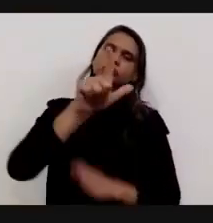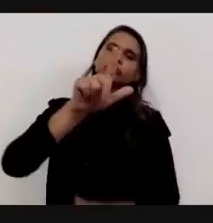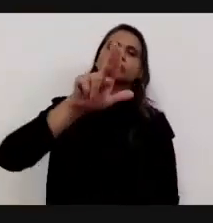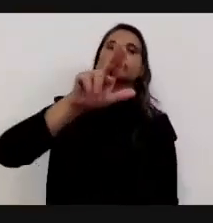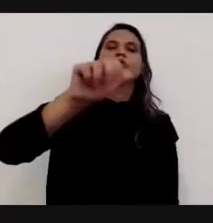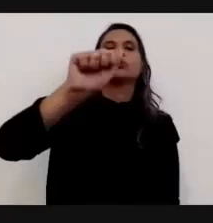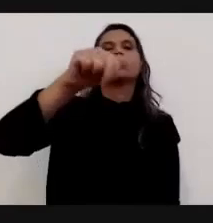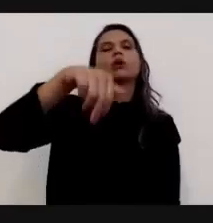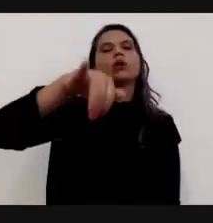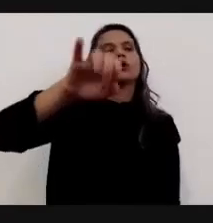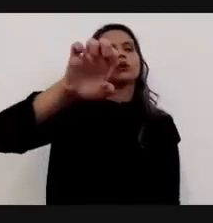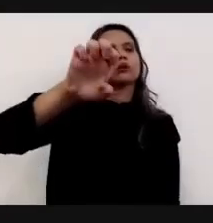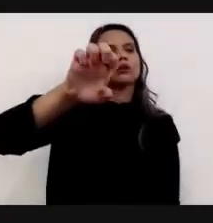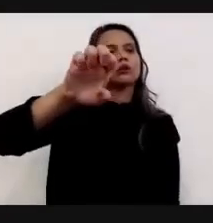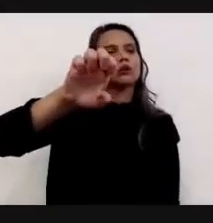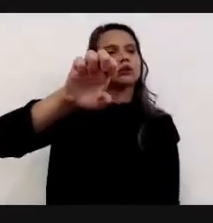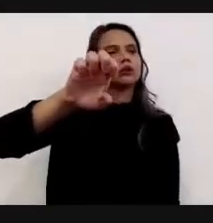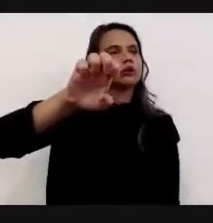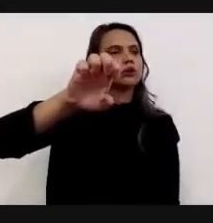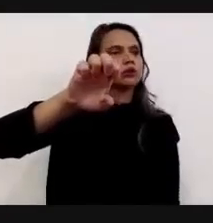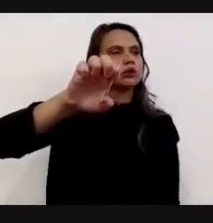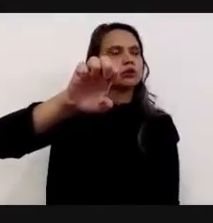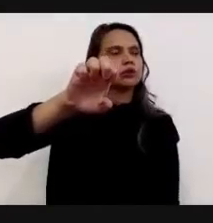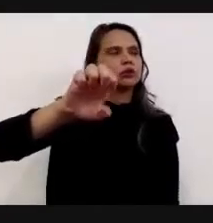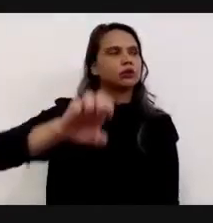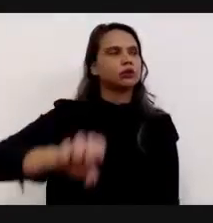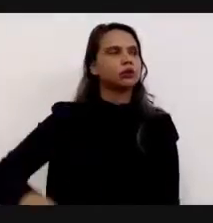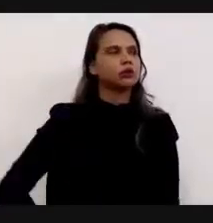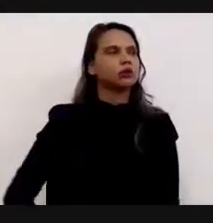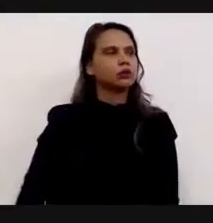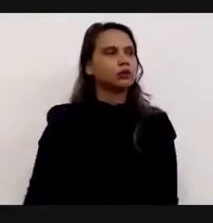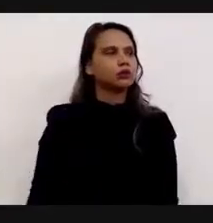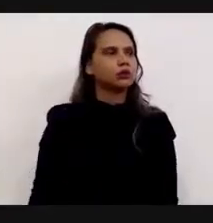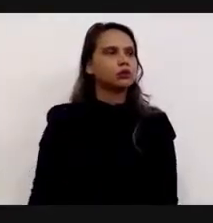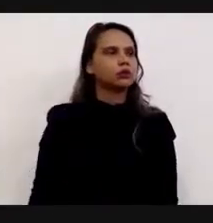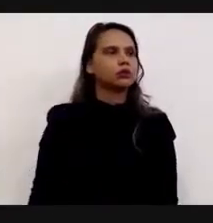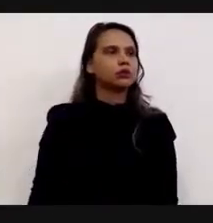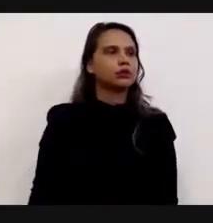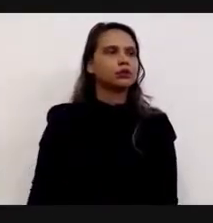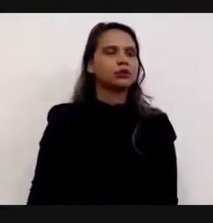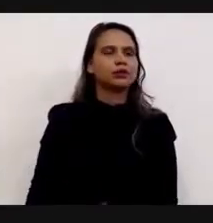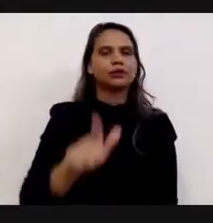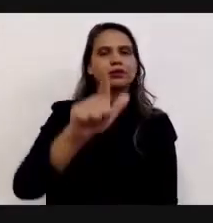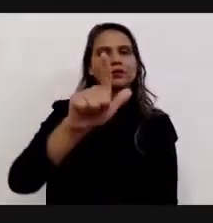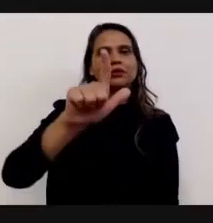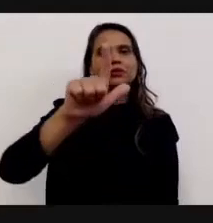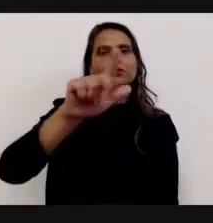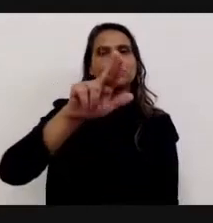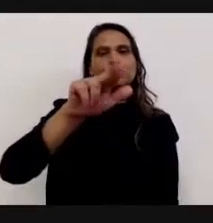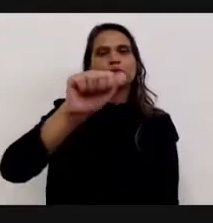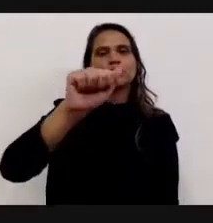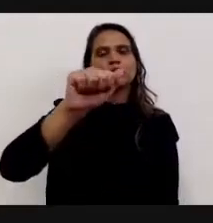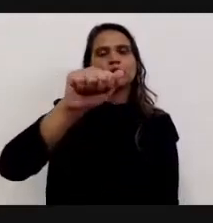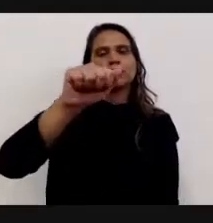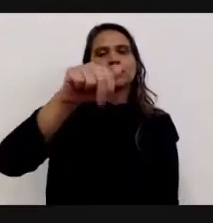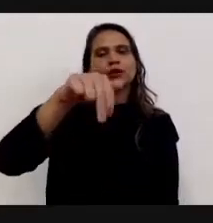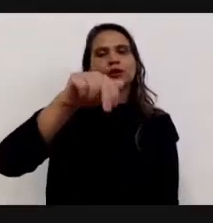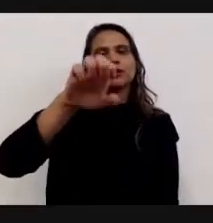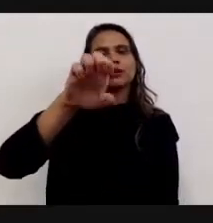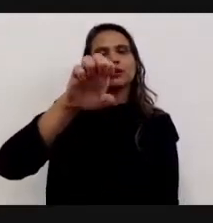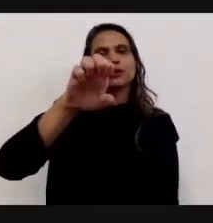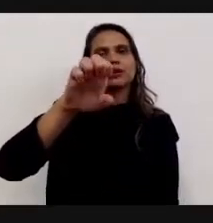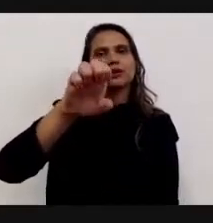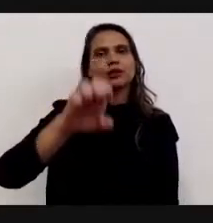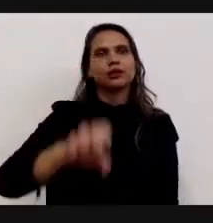de Sorocaba. Conhece, né? A pergunta é a